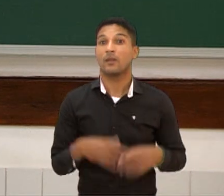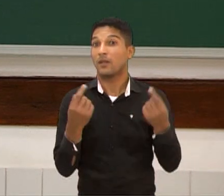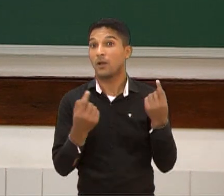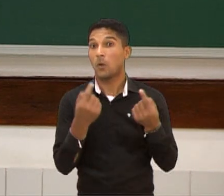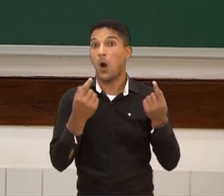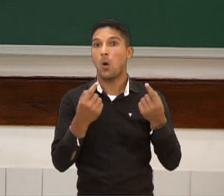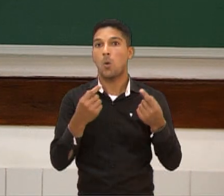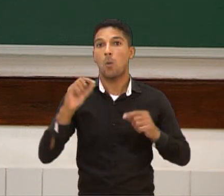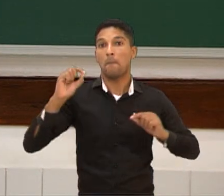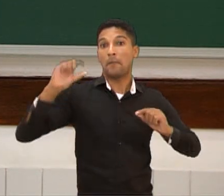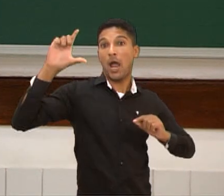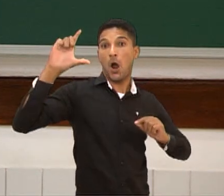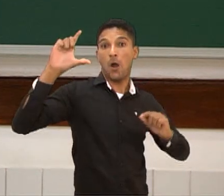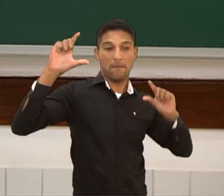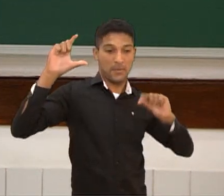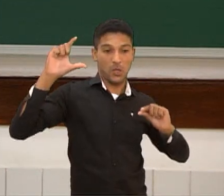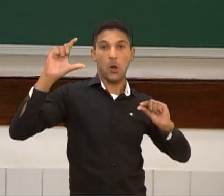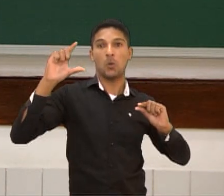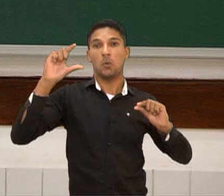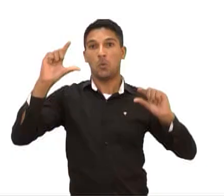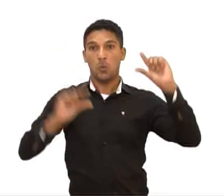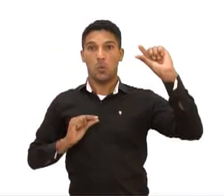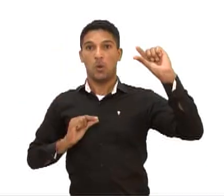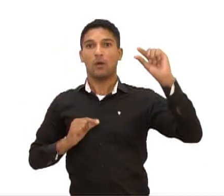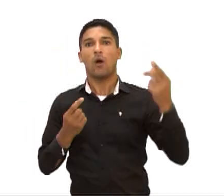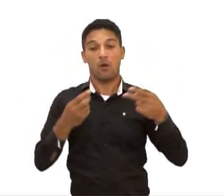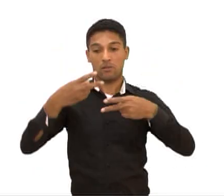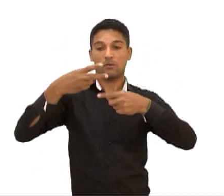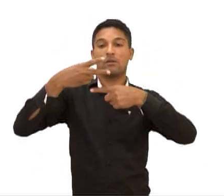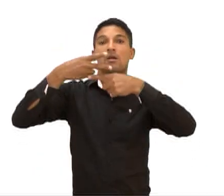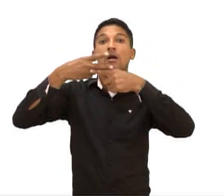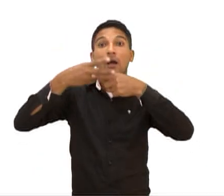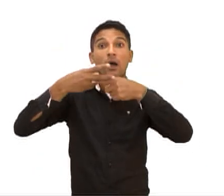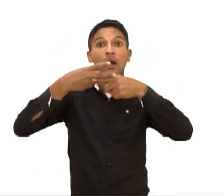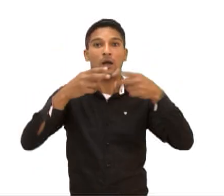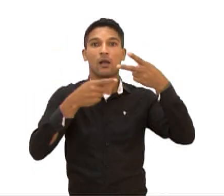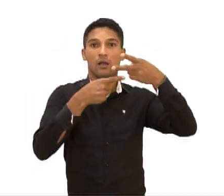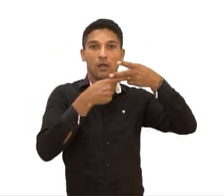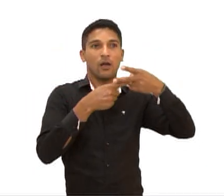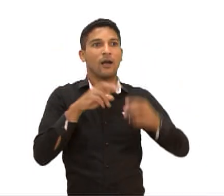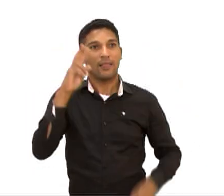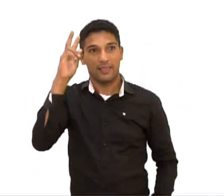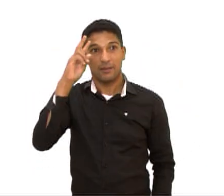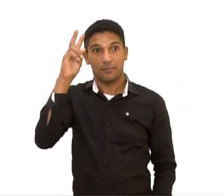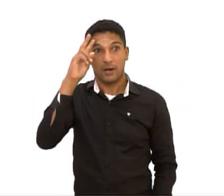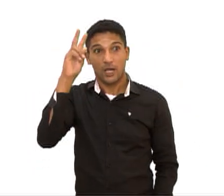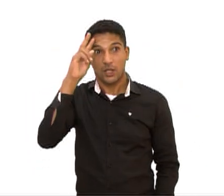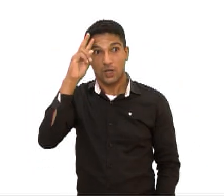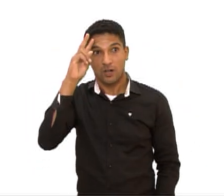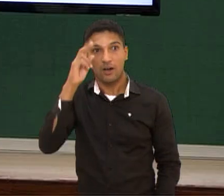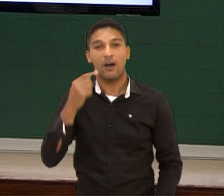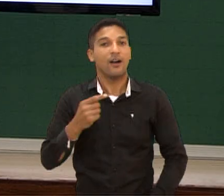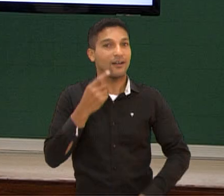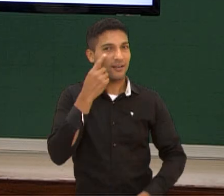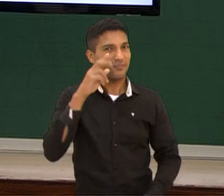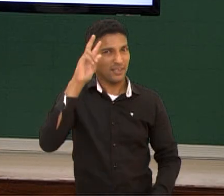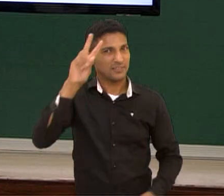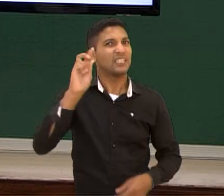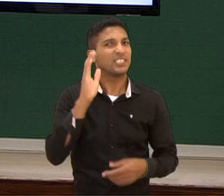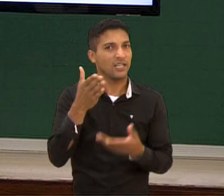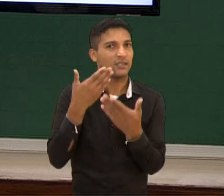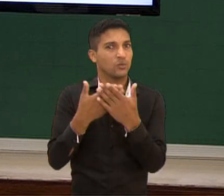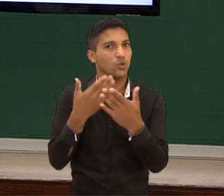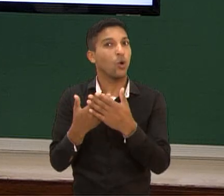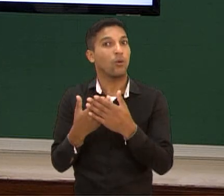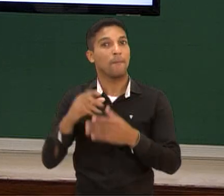Qual ficou maior e qual ficou menor? Vamos verificar? Então, aqui. Lembrando, né, que o sinal de maior ou menor, lembre-se lá que vocês já estudaram,